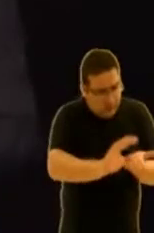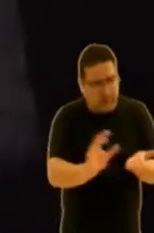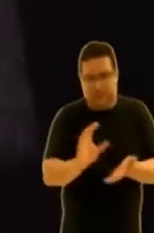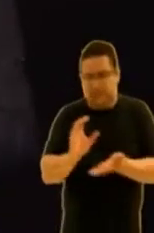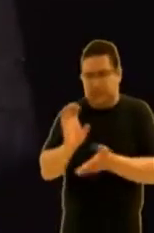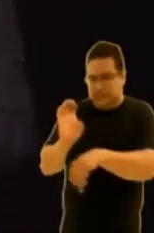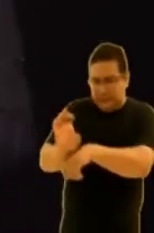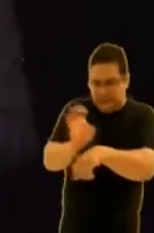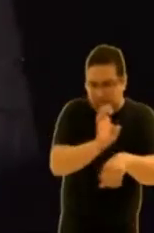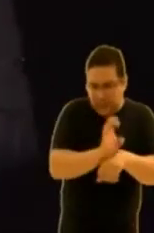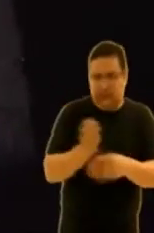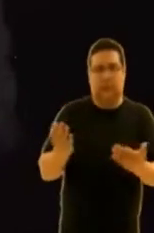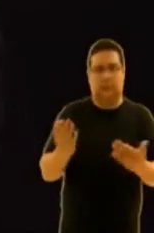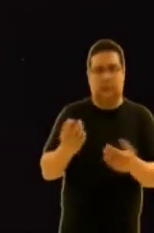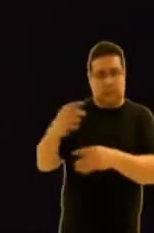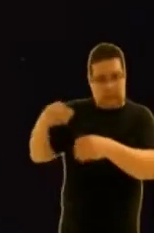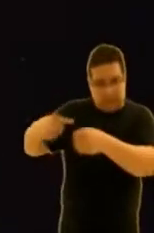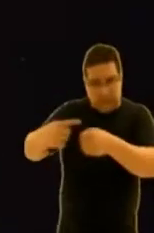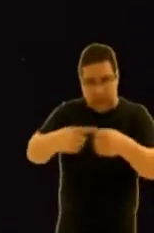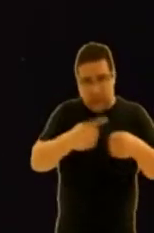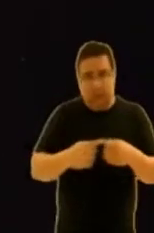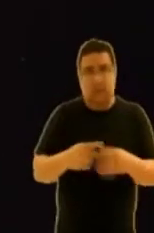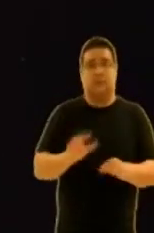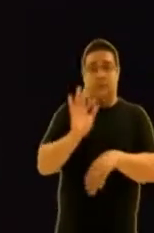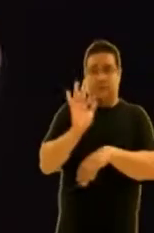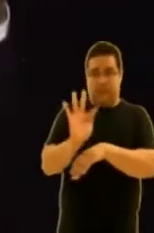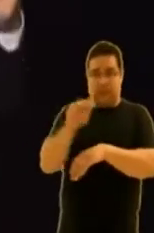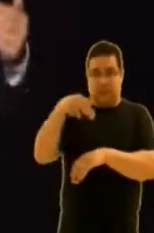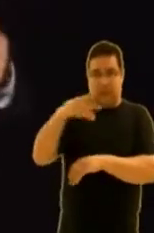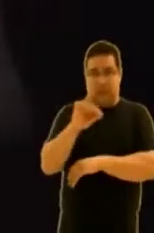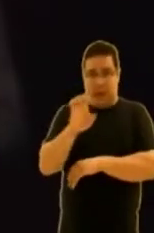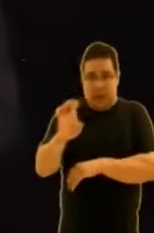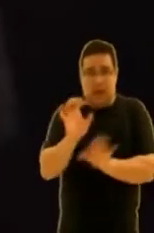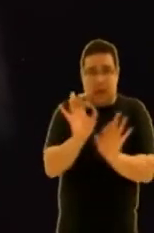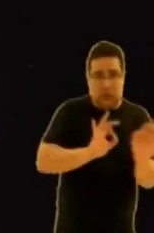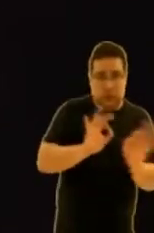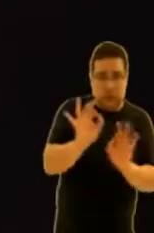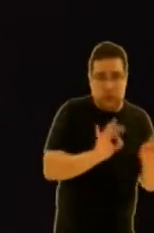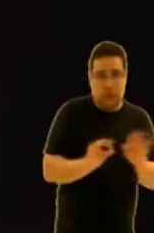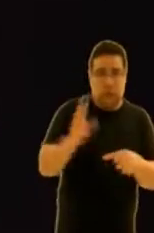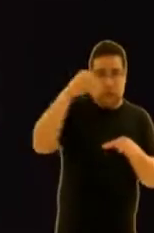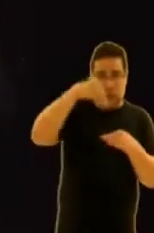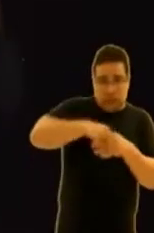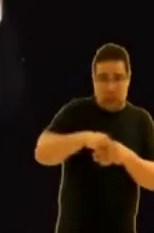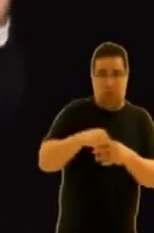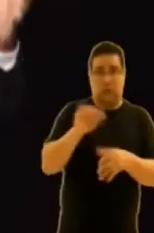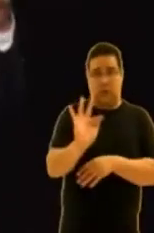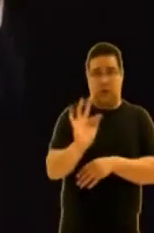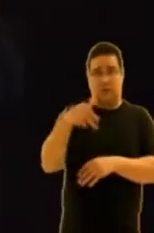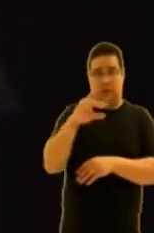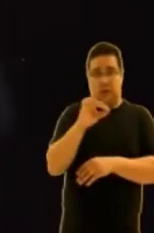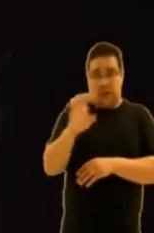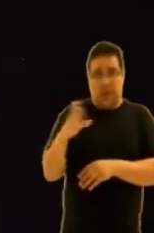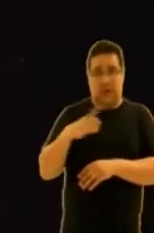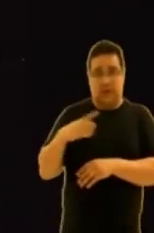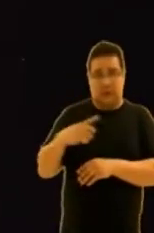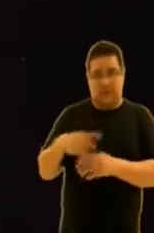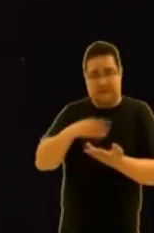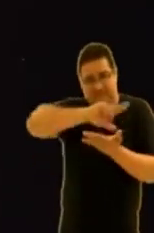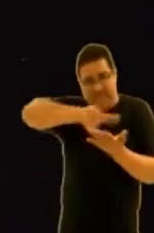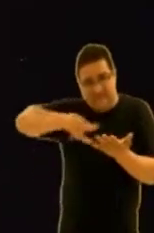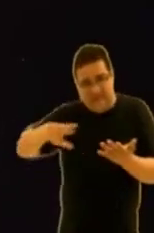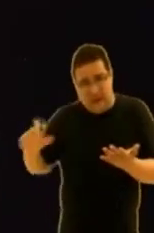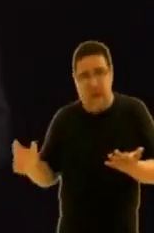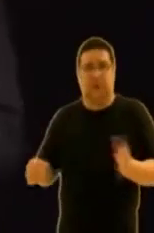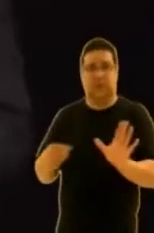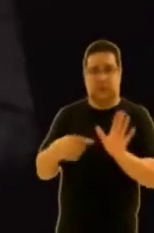aqui especificamente os municípios, é que o FNDE foi se constituindo e dentro do FNDE nós temos linhas muito claras de